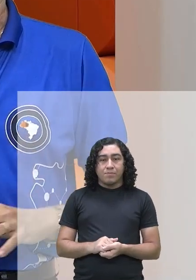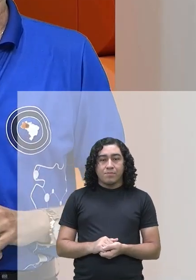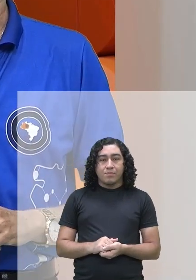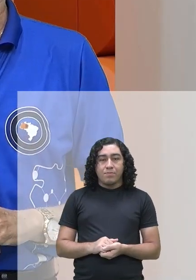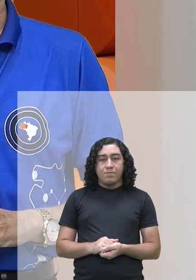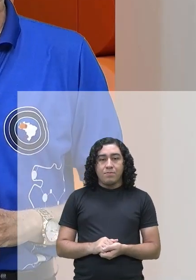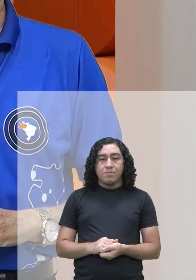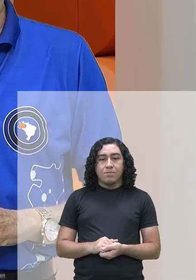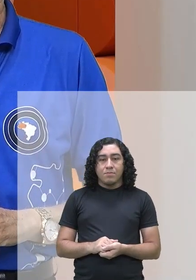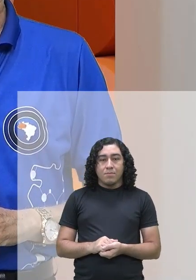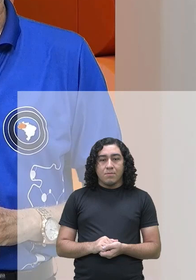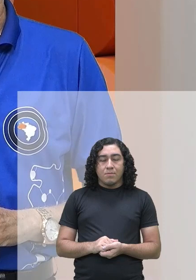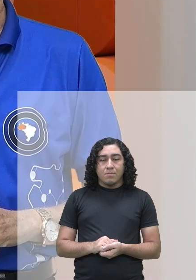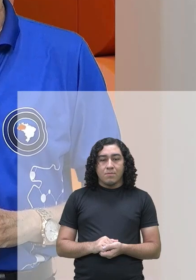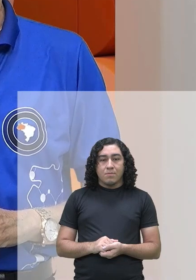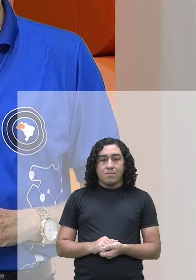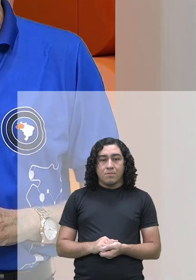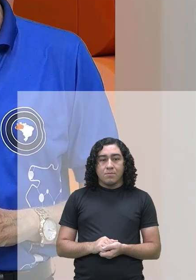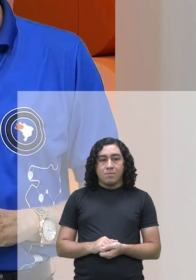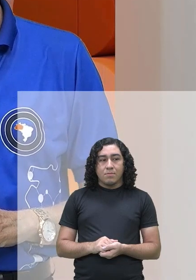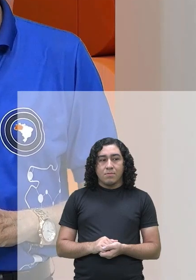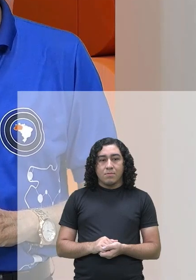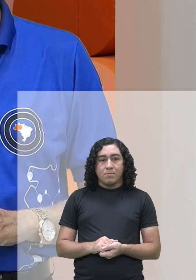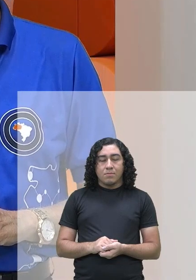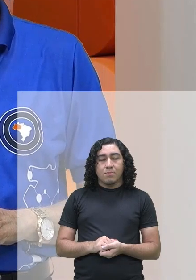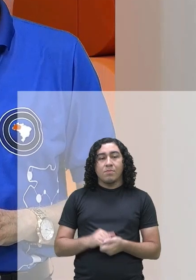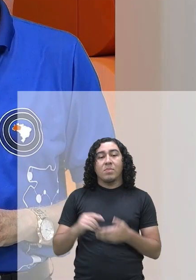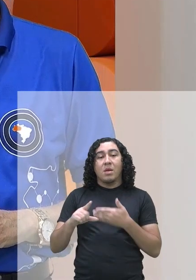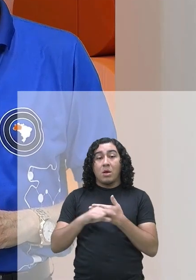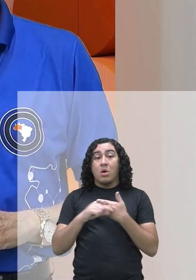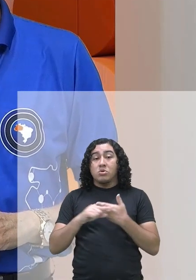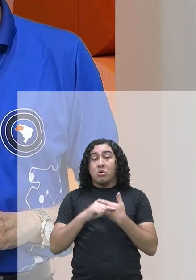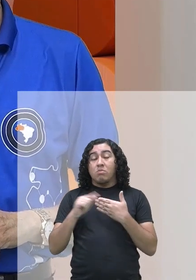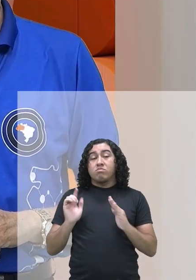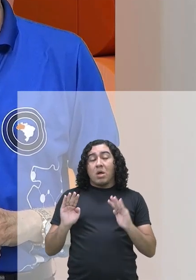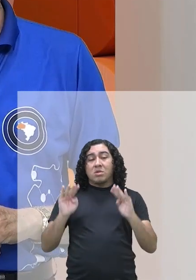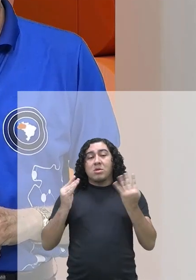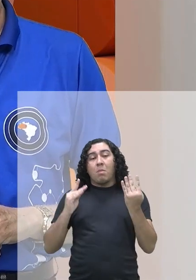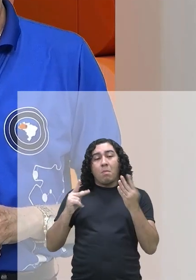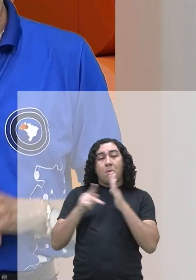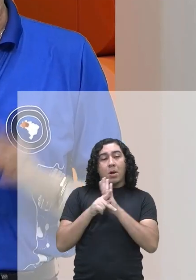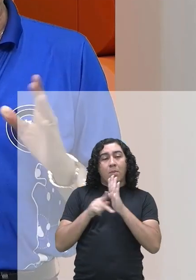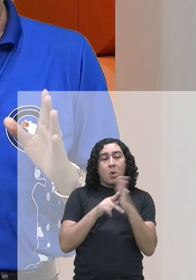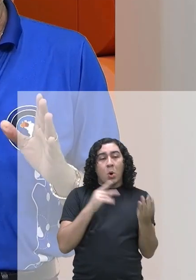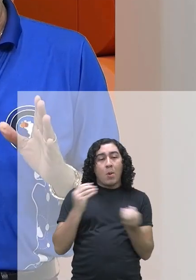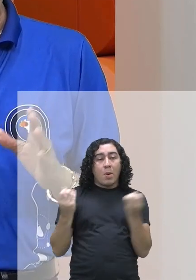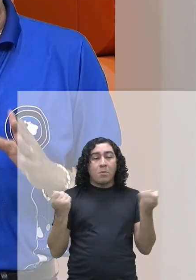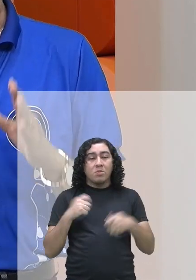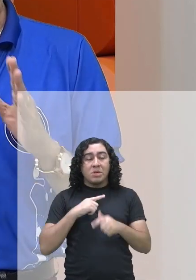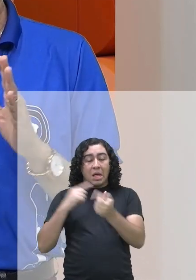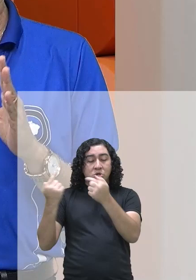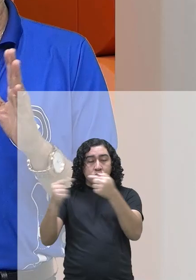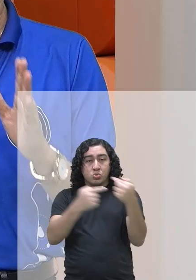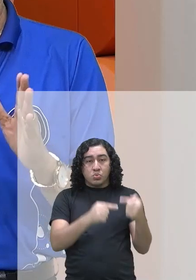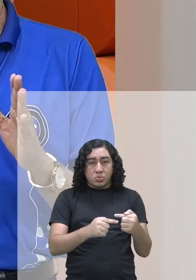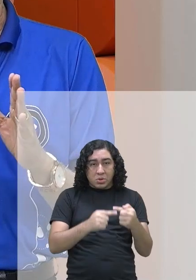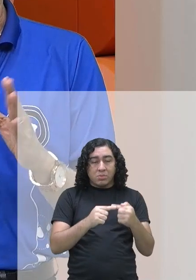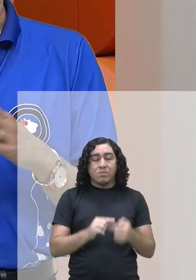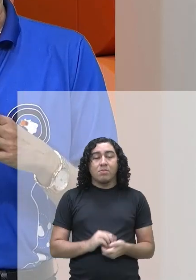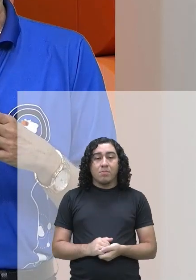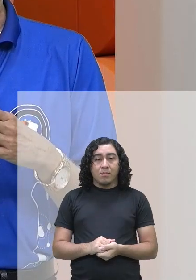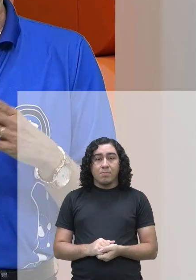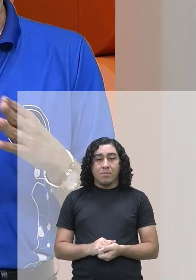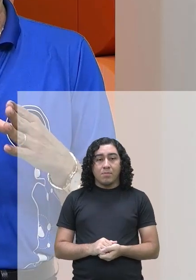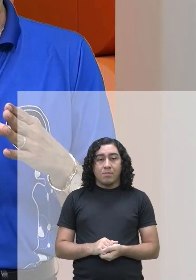autor chama a atenção para os atos dos agentes em suas disputas. Sim, porque mesmo